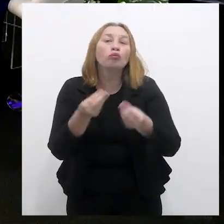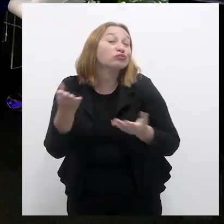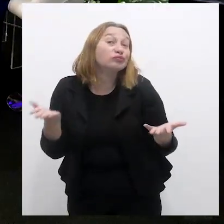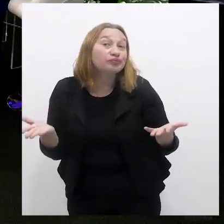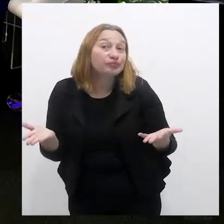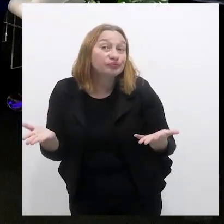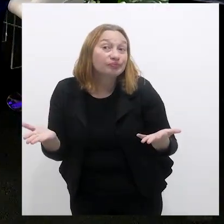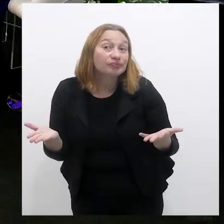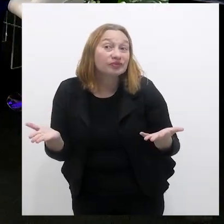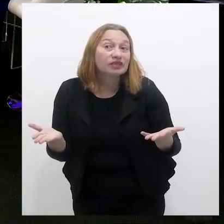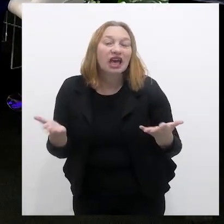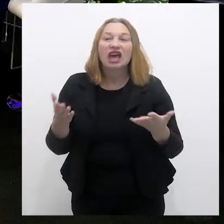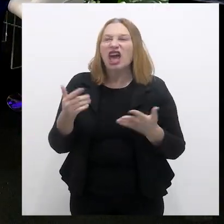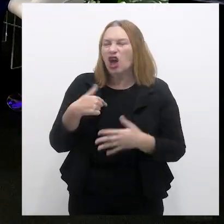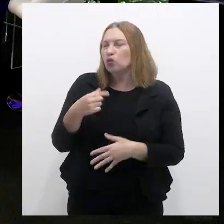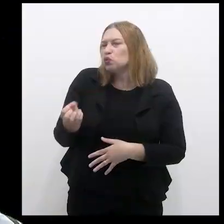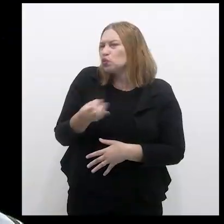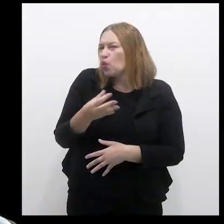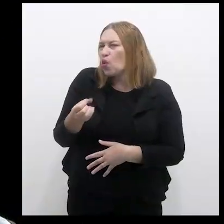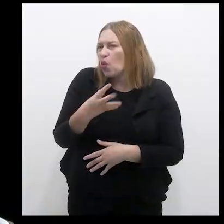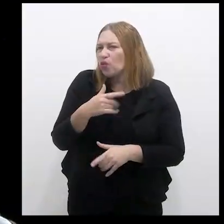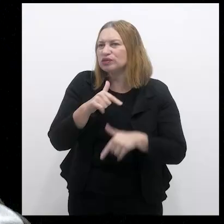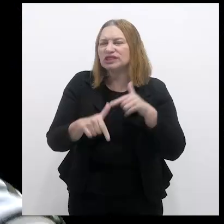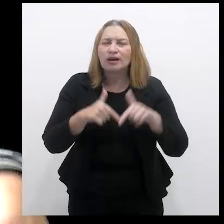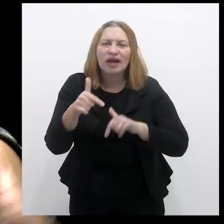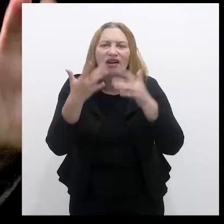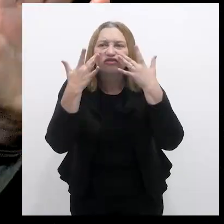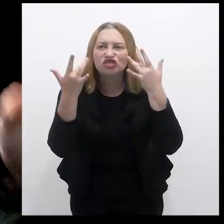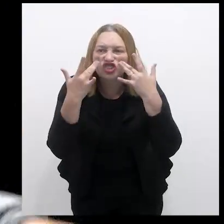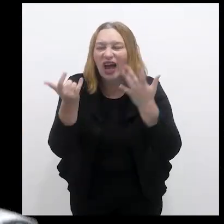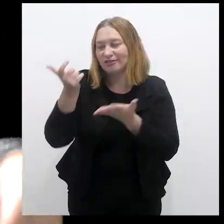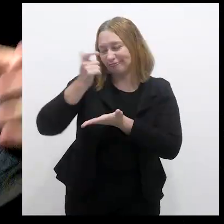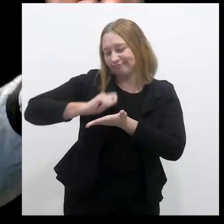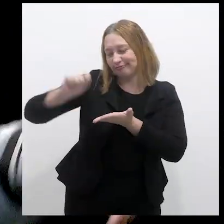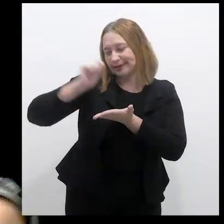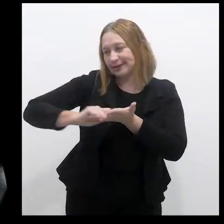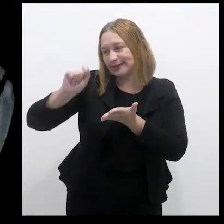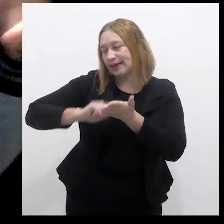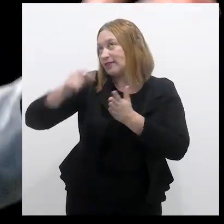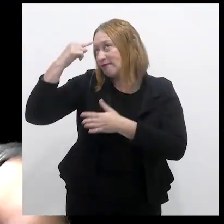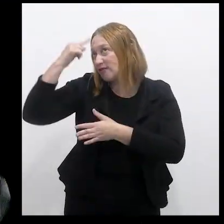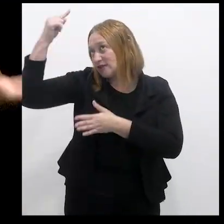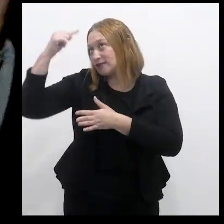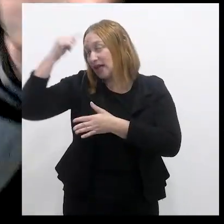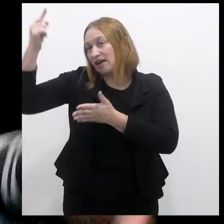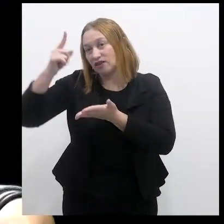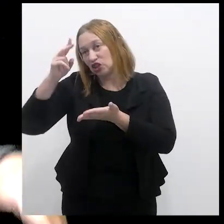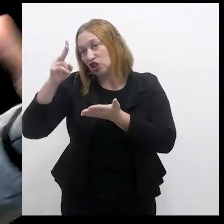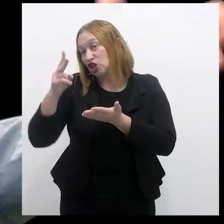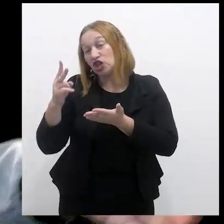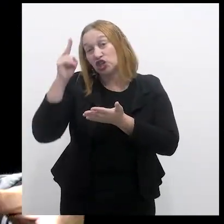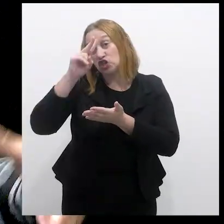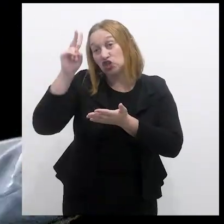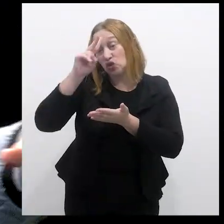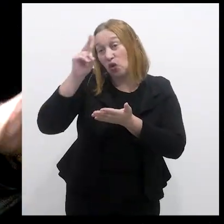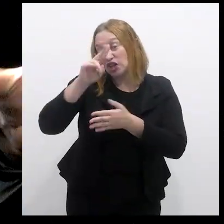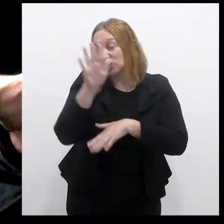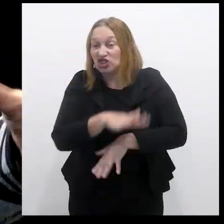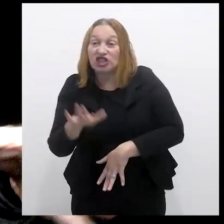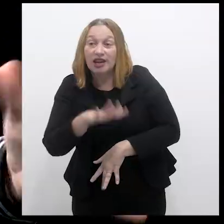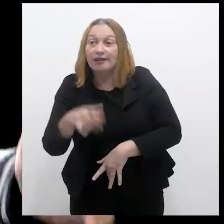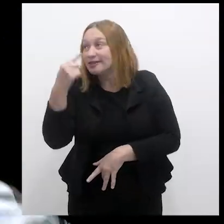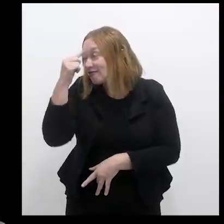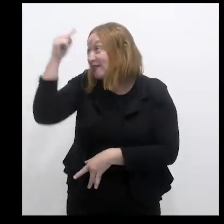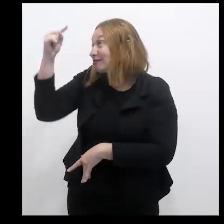esse caminho aí? Eu, desde muito novinho, trabalhava com teatro, escrevia, que inventava história, essas coisas de criança, né? De